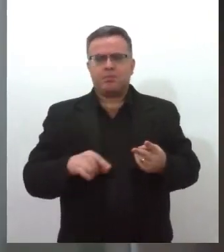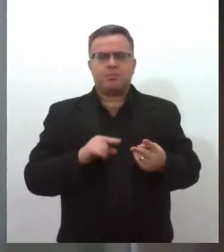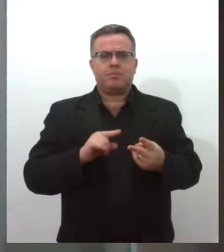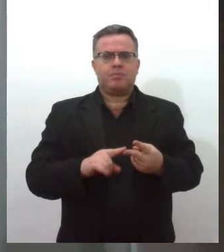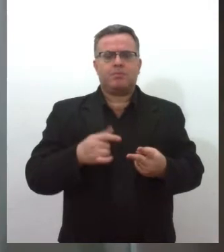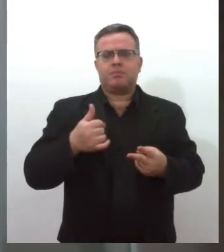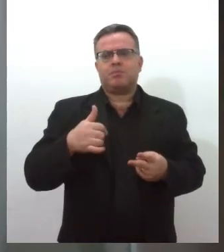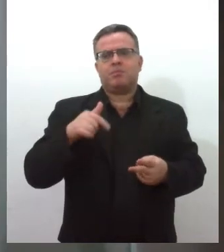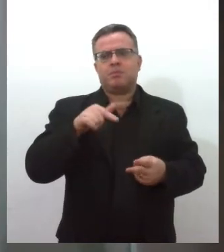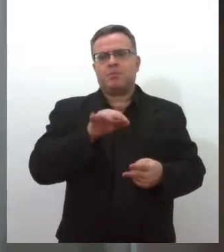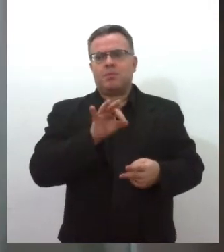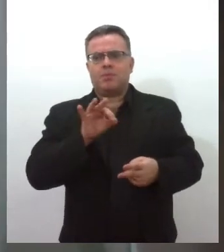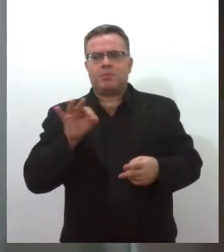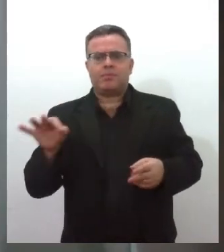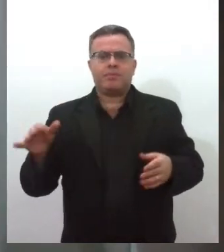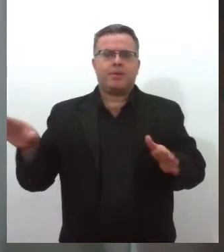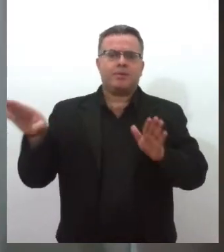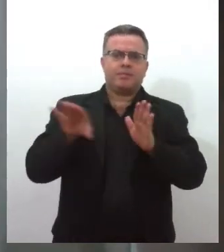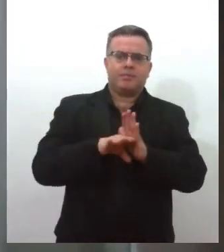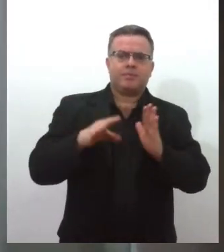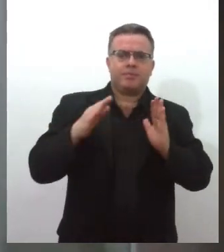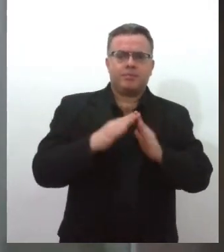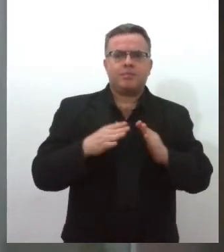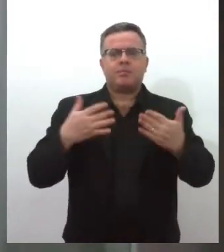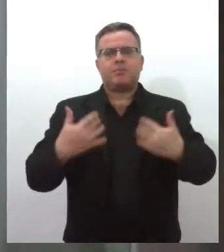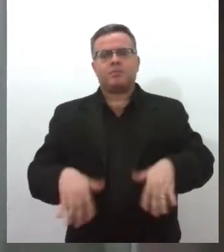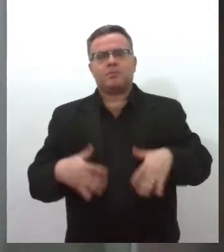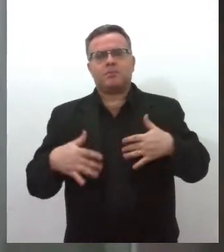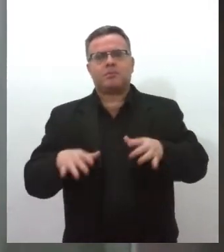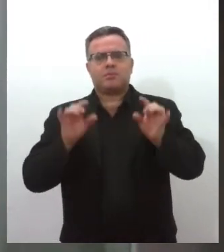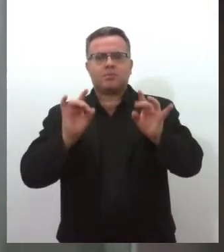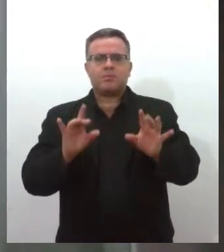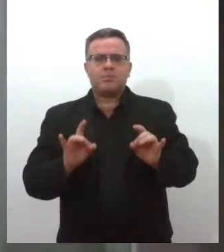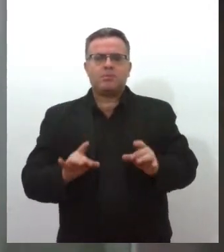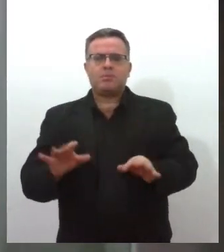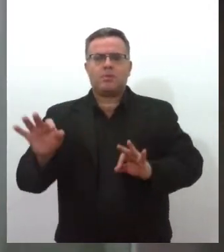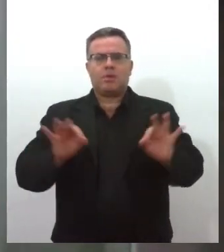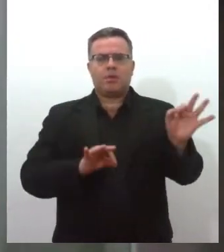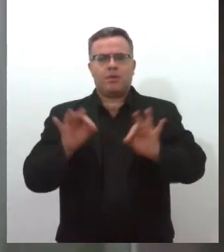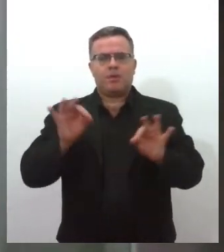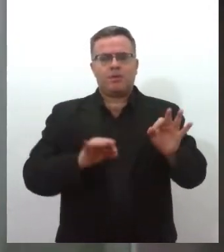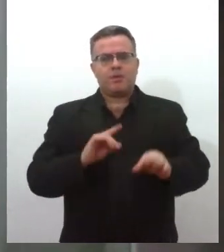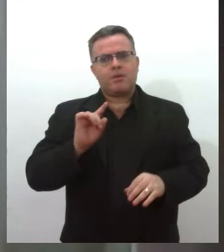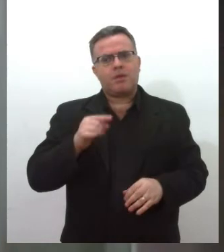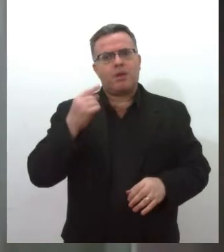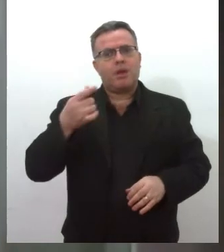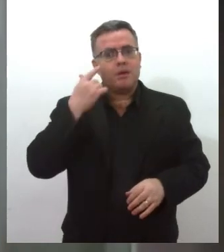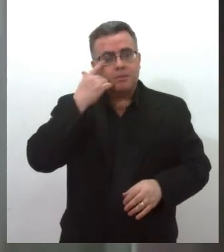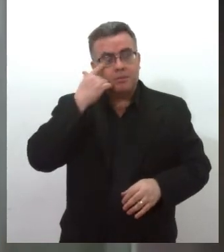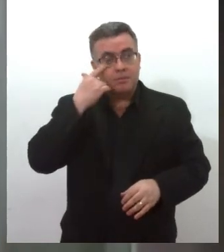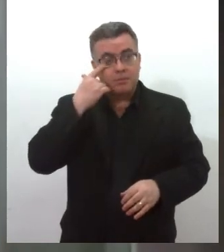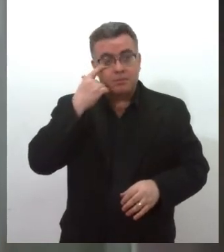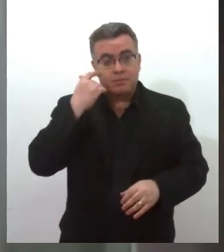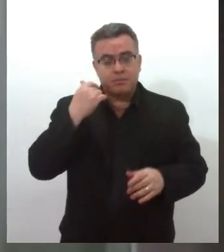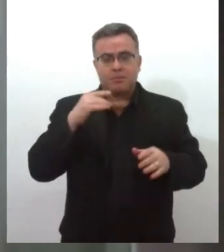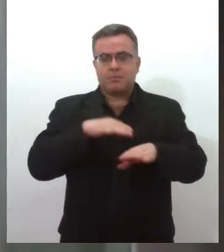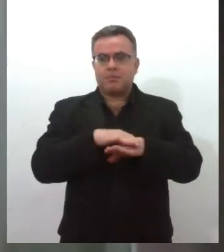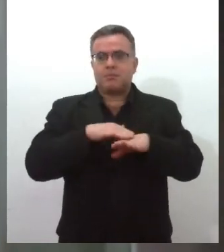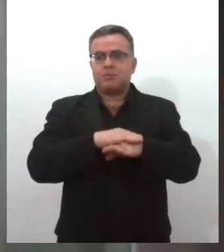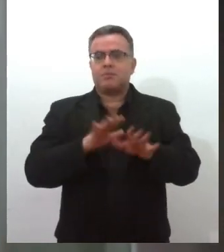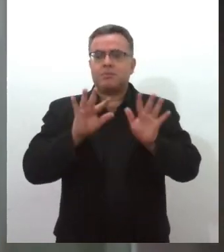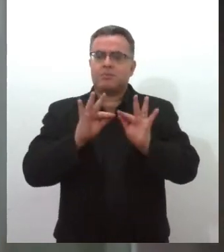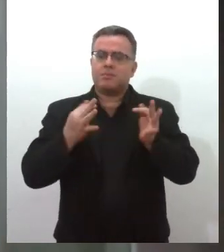19 horas, chega em casa, escolhe um horário para se organizar e depois praticar atividades relaxantes, seja uma conversa com a família, ouvir